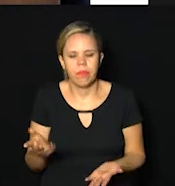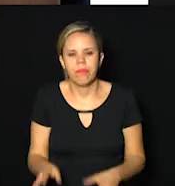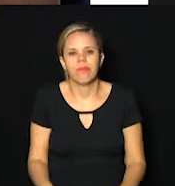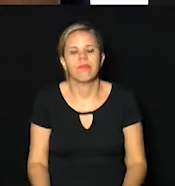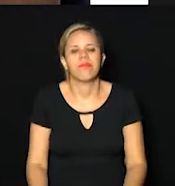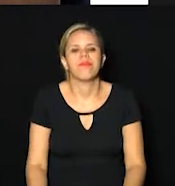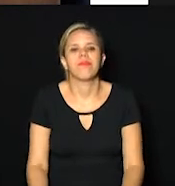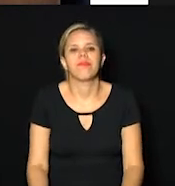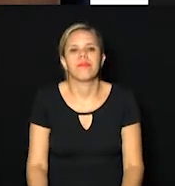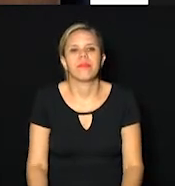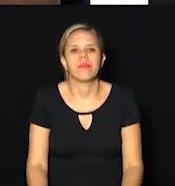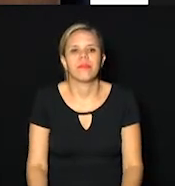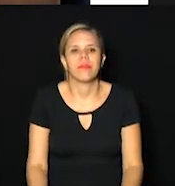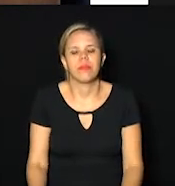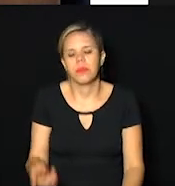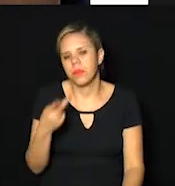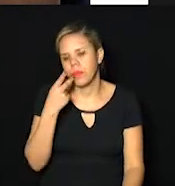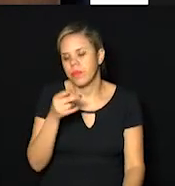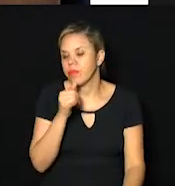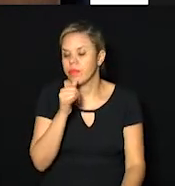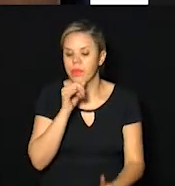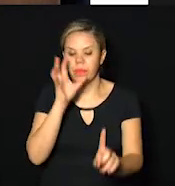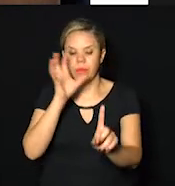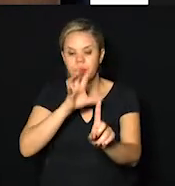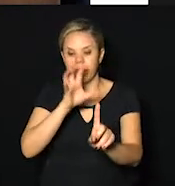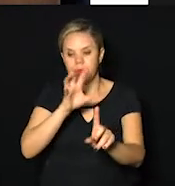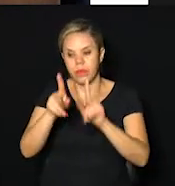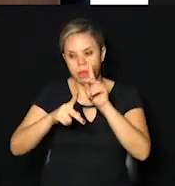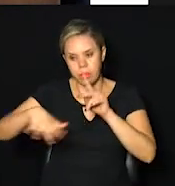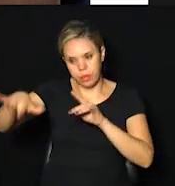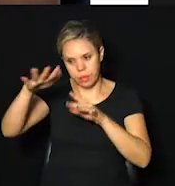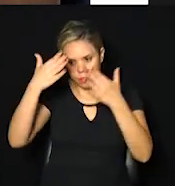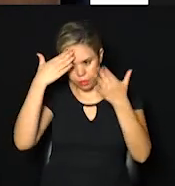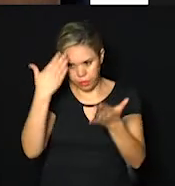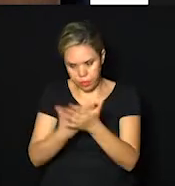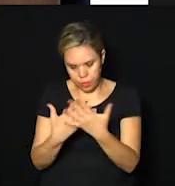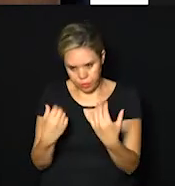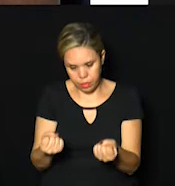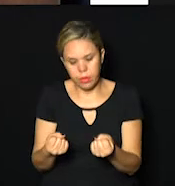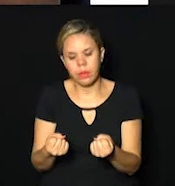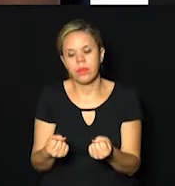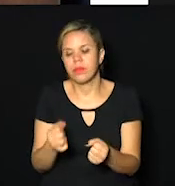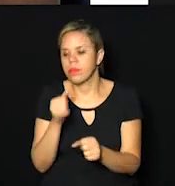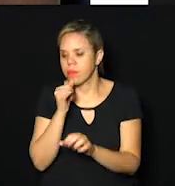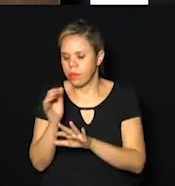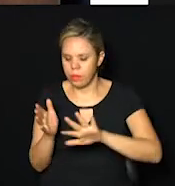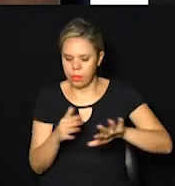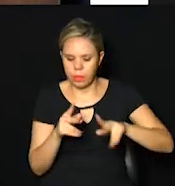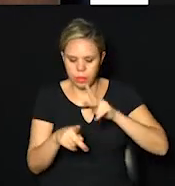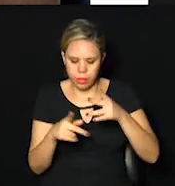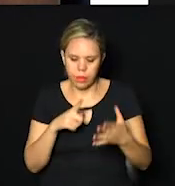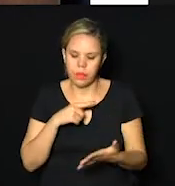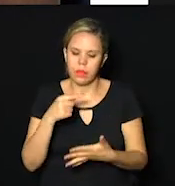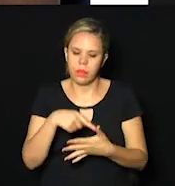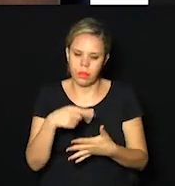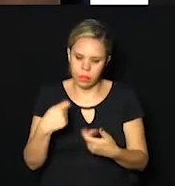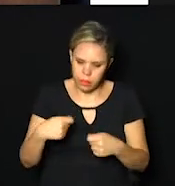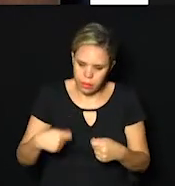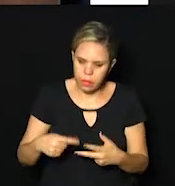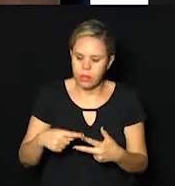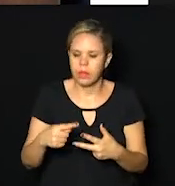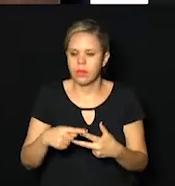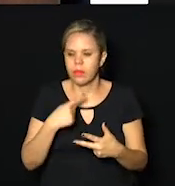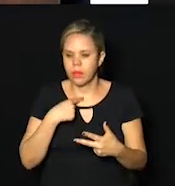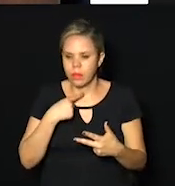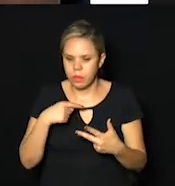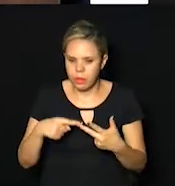Quando eu falo de convencimento, eu preciso pensar no seguinte: as pessoas têm necessidades, têm desejos e têm